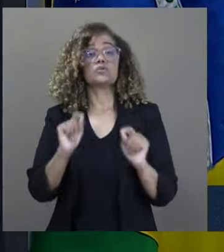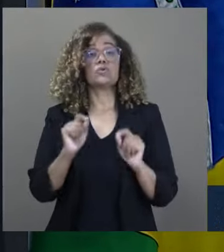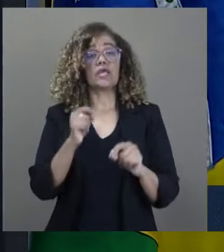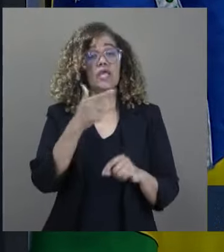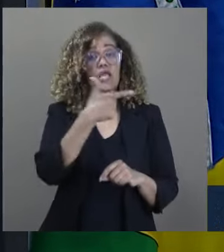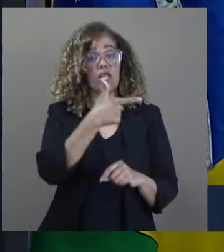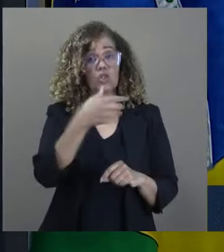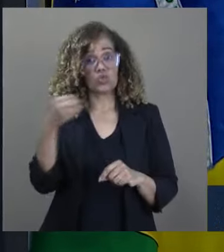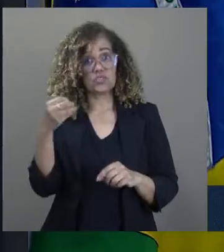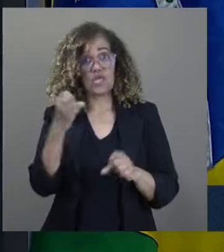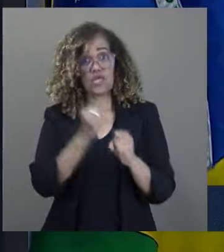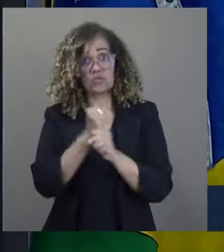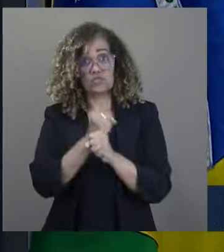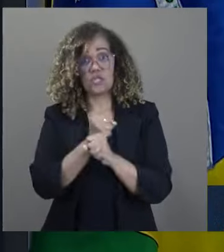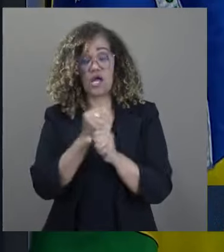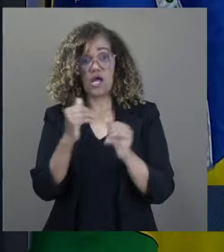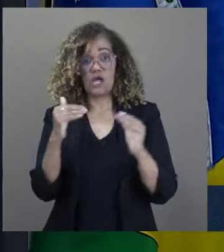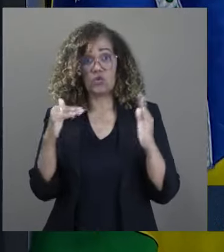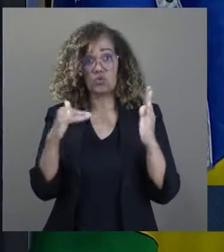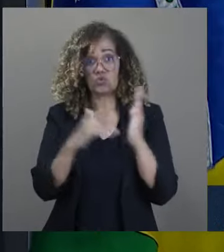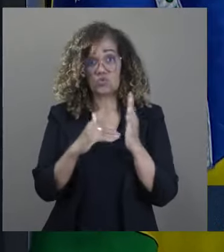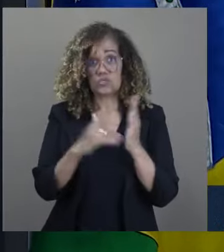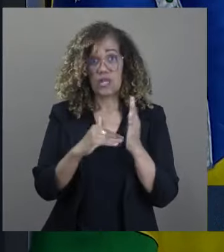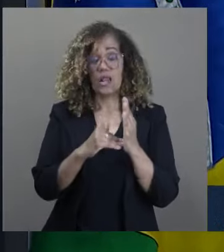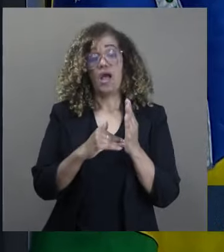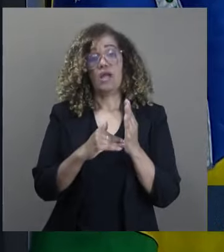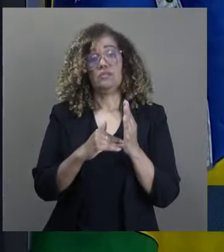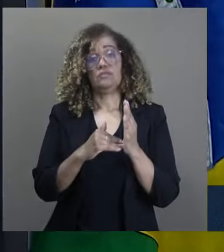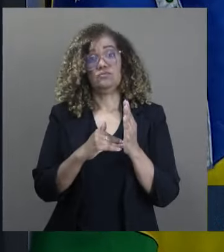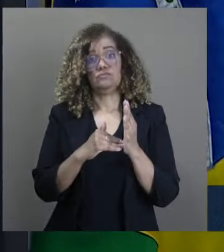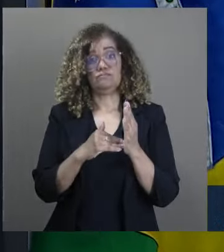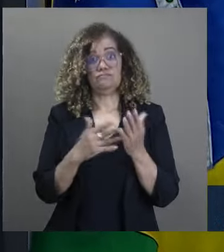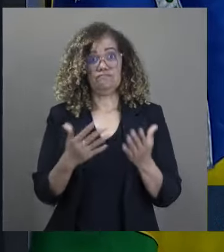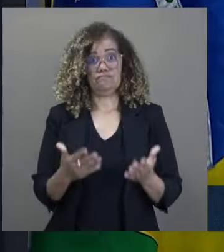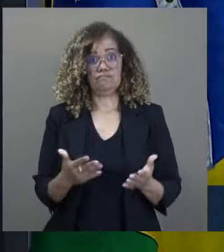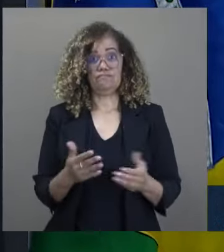200 anos do Senado Federal, é bicentenário do Senado Federal.